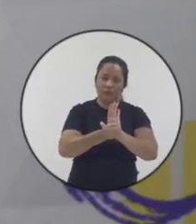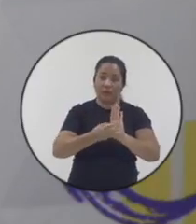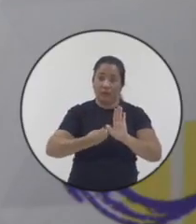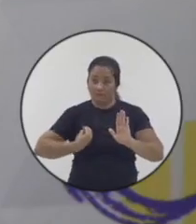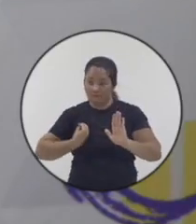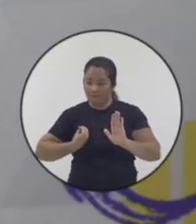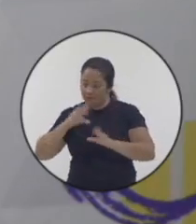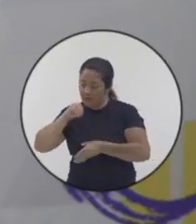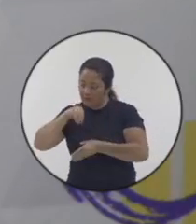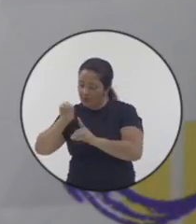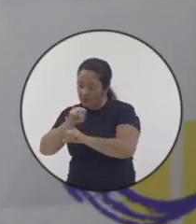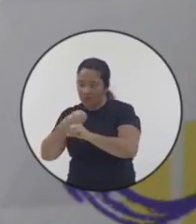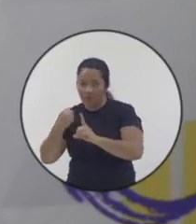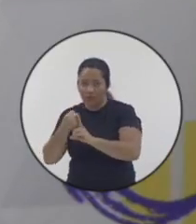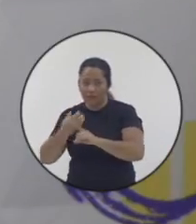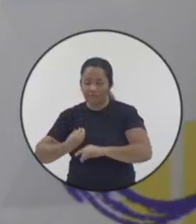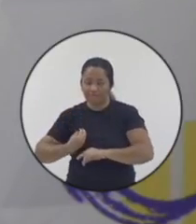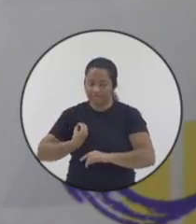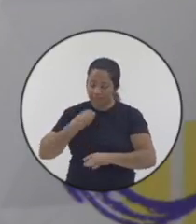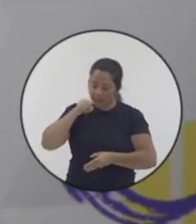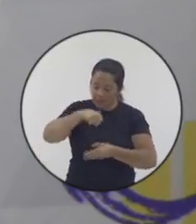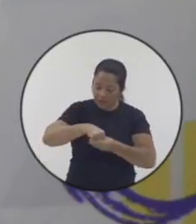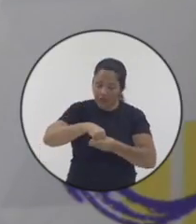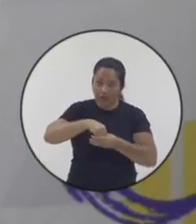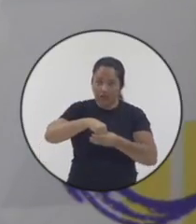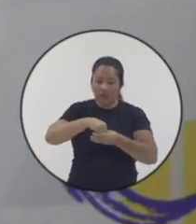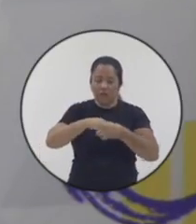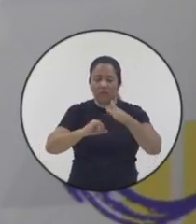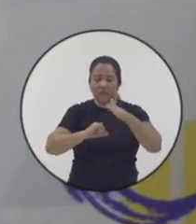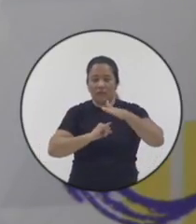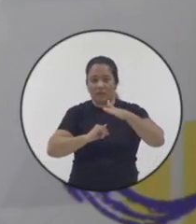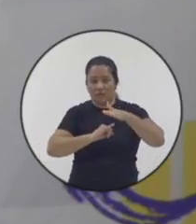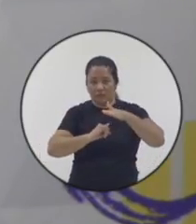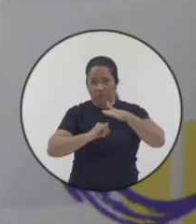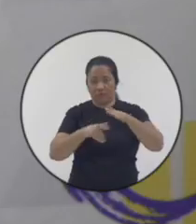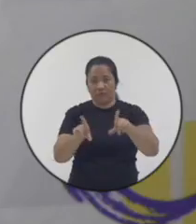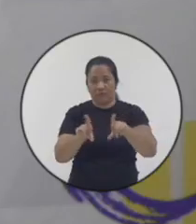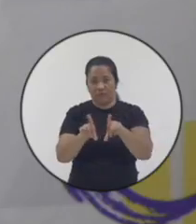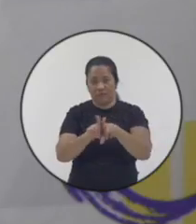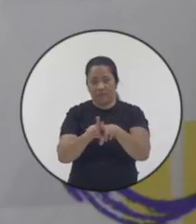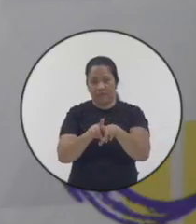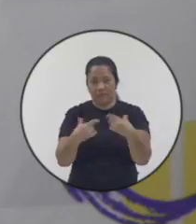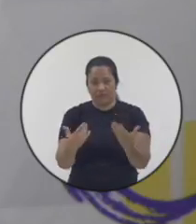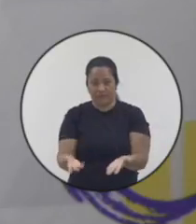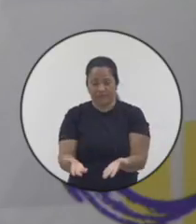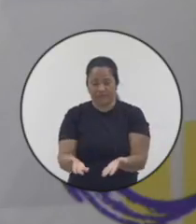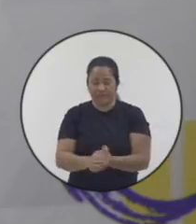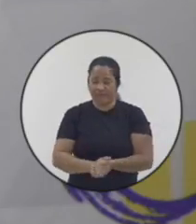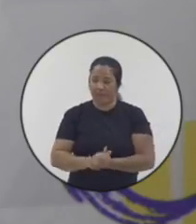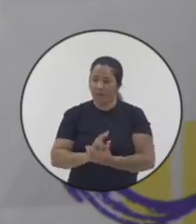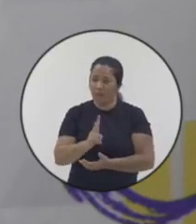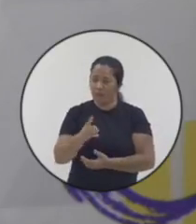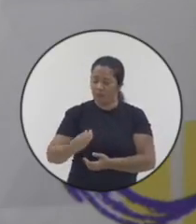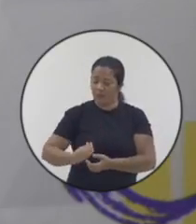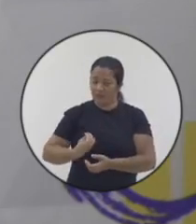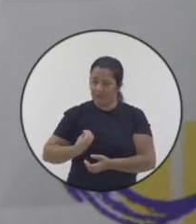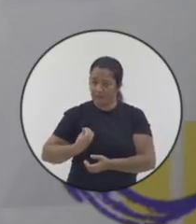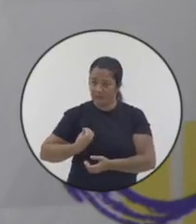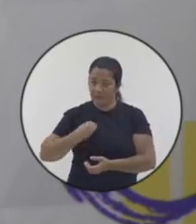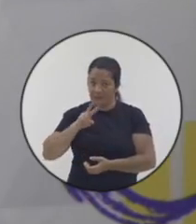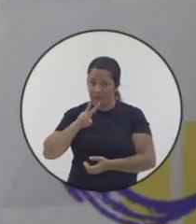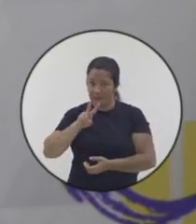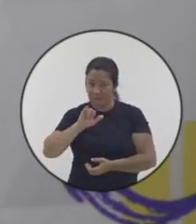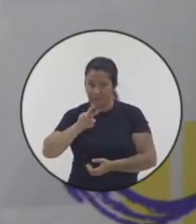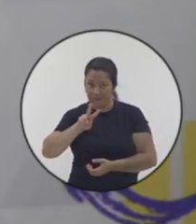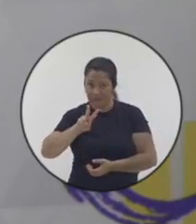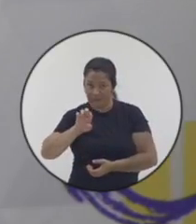socialmente, vivas institucionalmente. E sobre permanecer viva, essa é uma questão grave, né? Porque, ao mesmo tempo que a gente